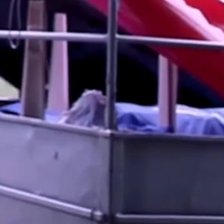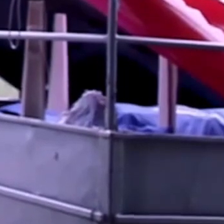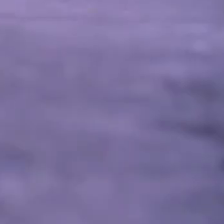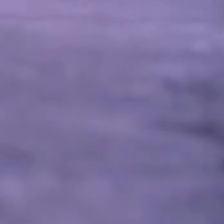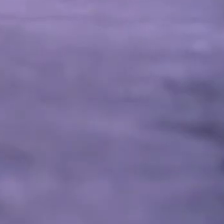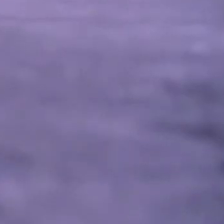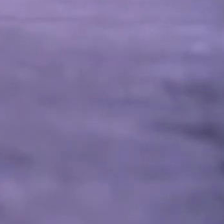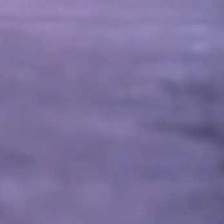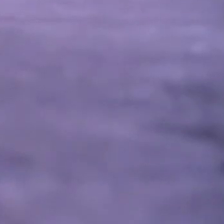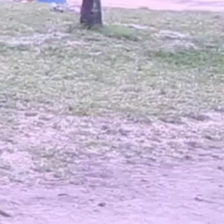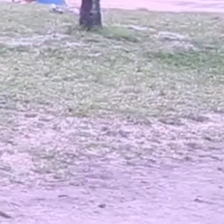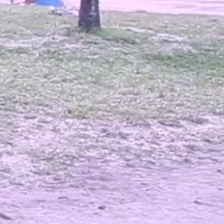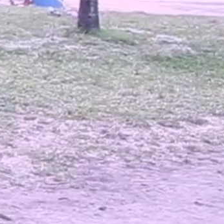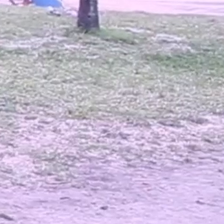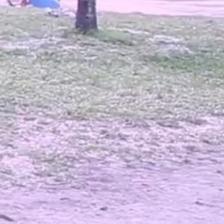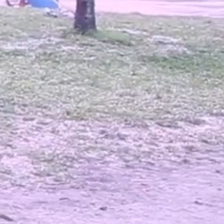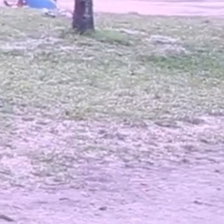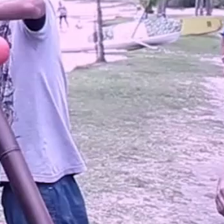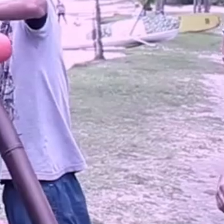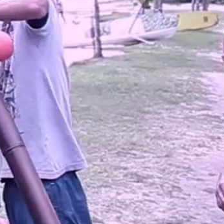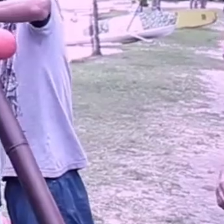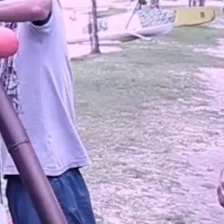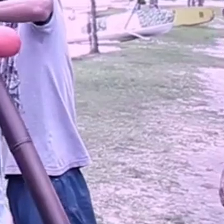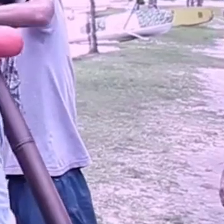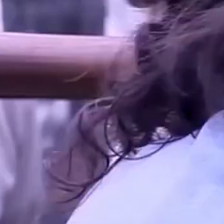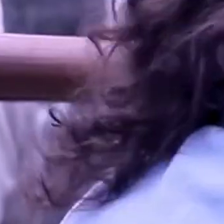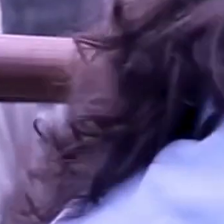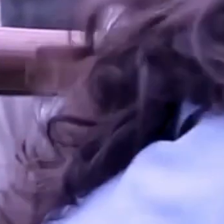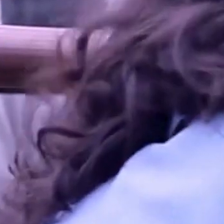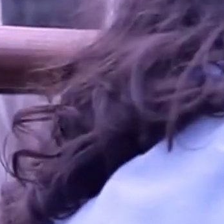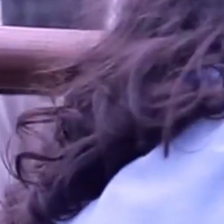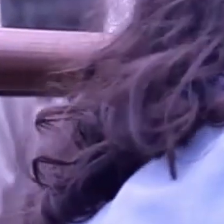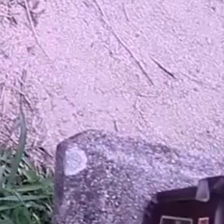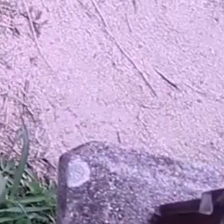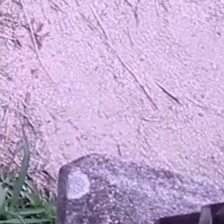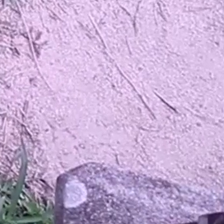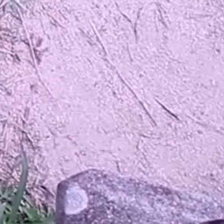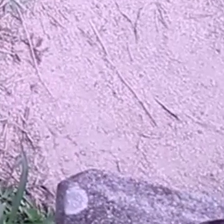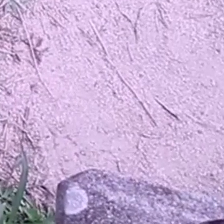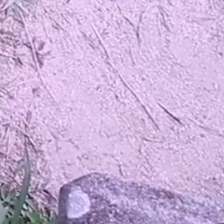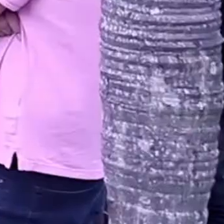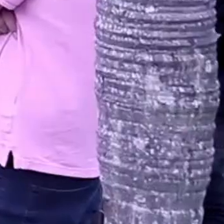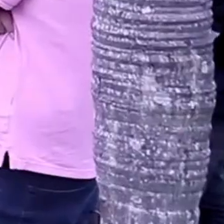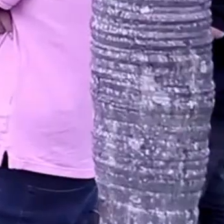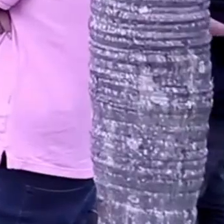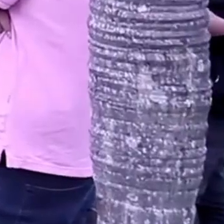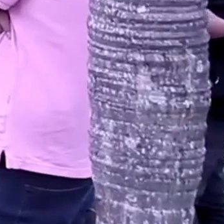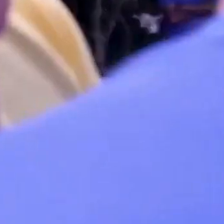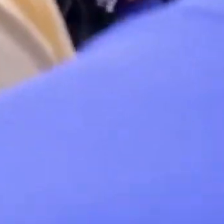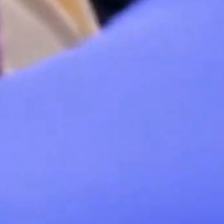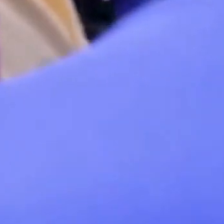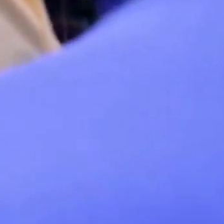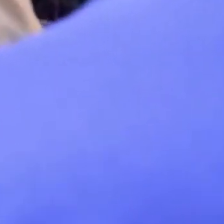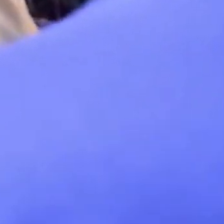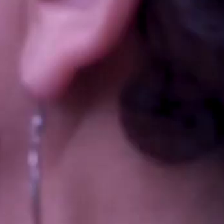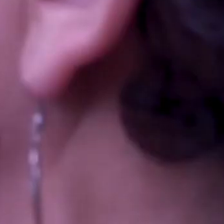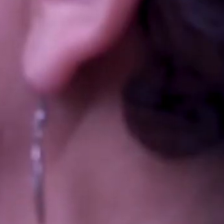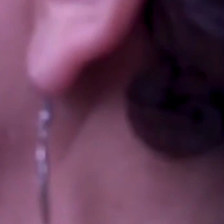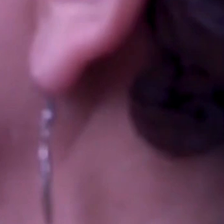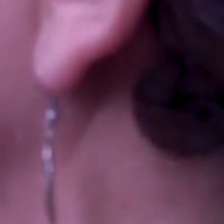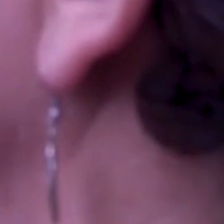E lá no alto a seringueira com um apuro na beira, contemplando uma vista do mar.